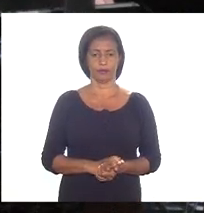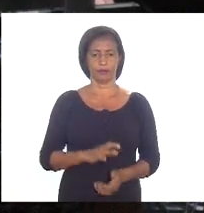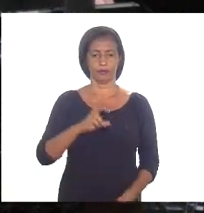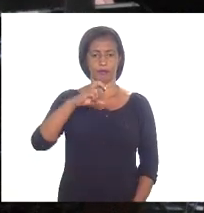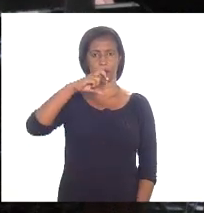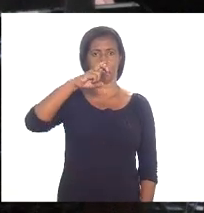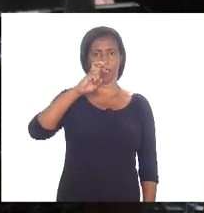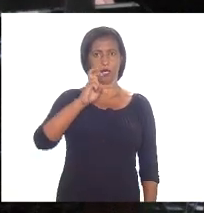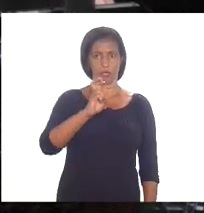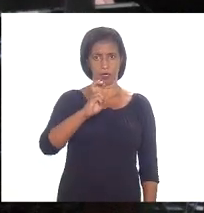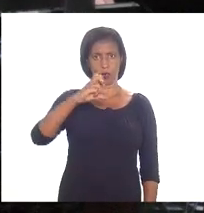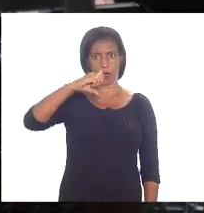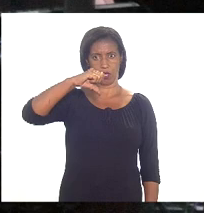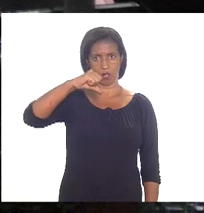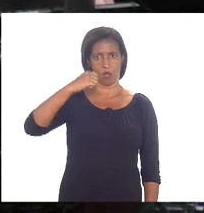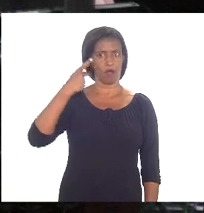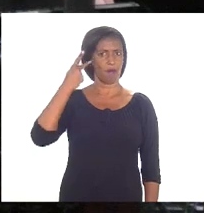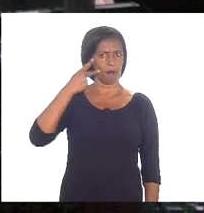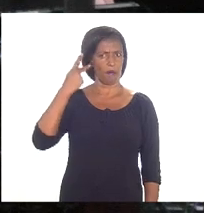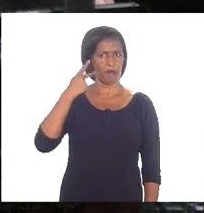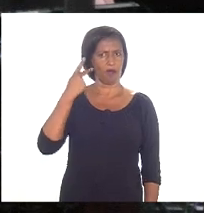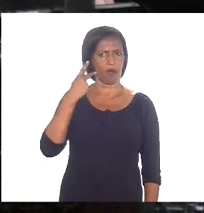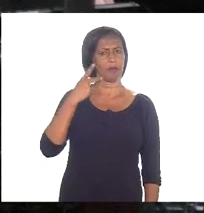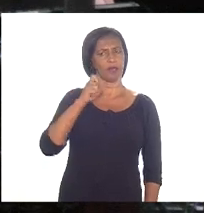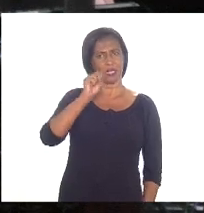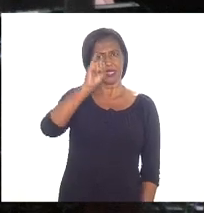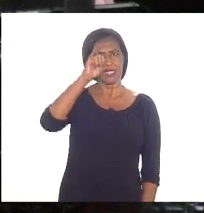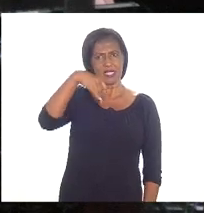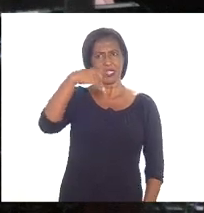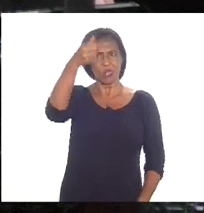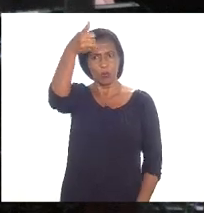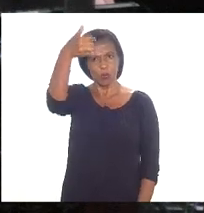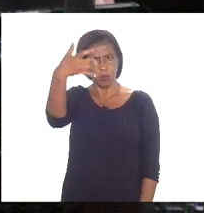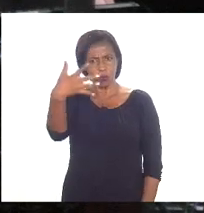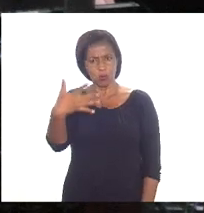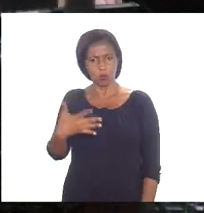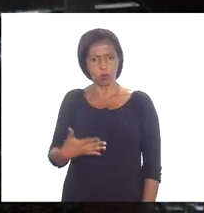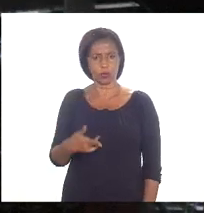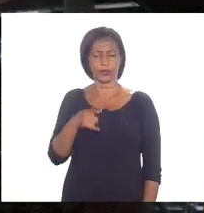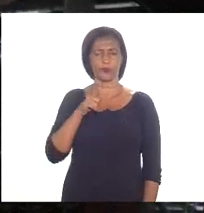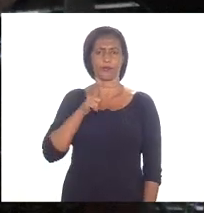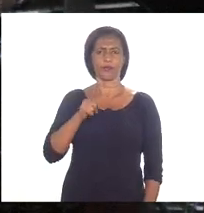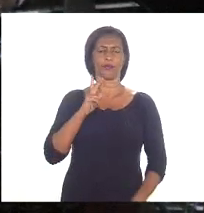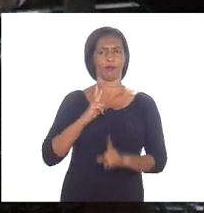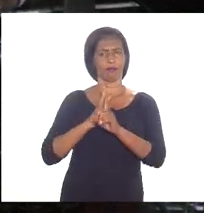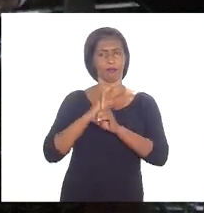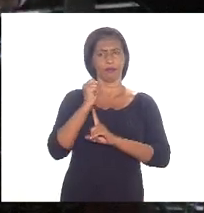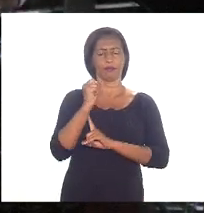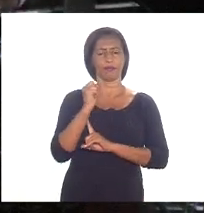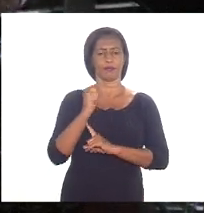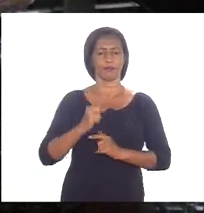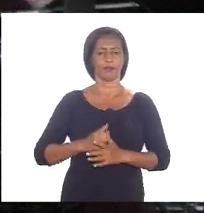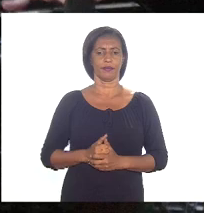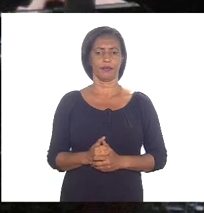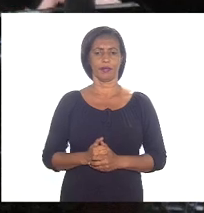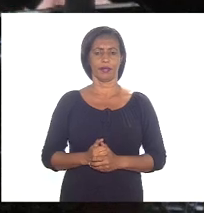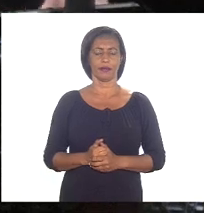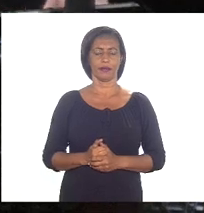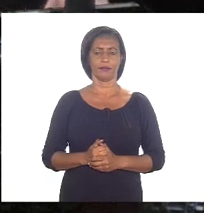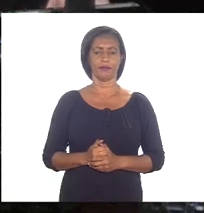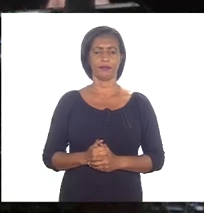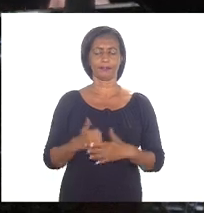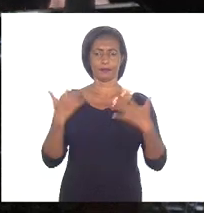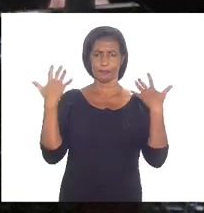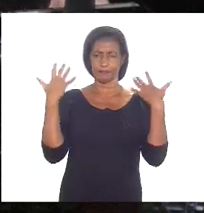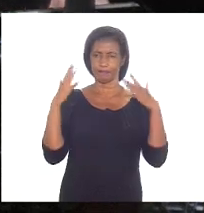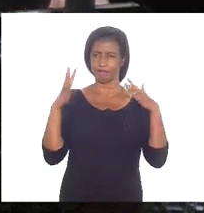59 parlamentares, 59 sim. O subcorregedor foi eleito. Parabenizar os